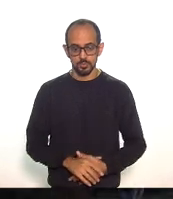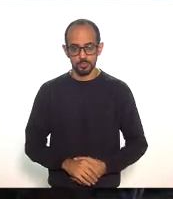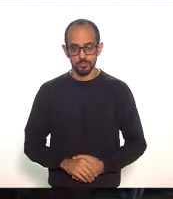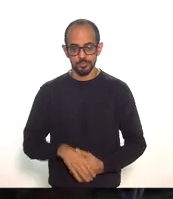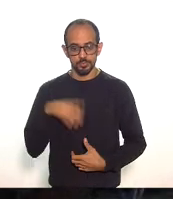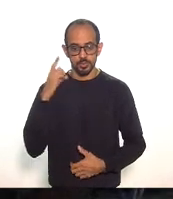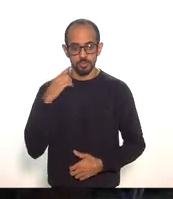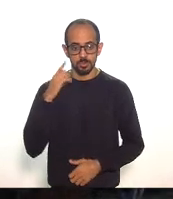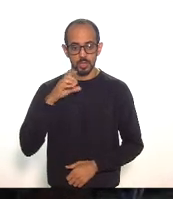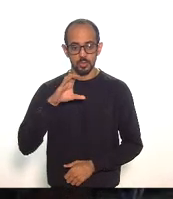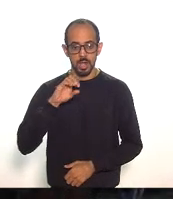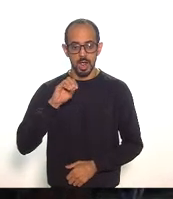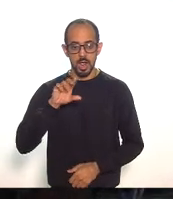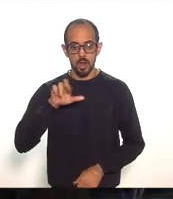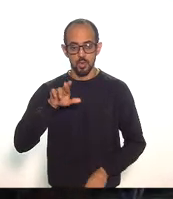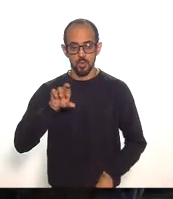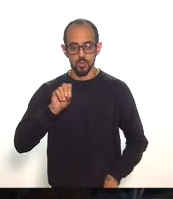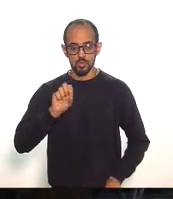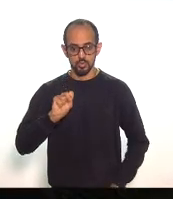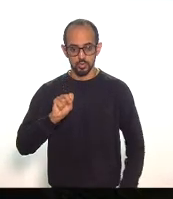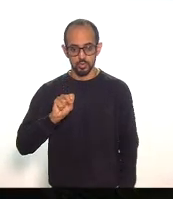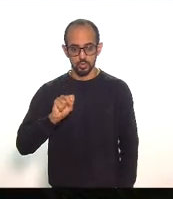Deputado Carlos Augusto.